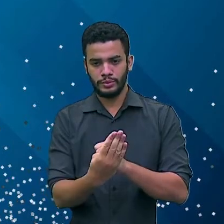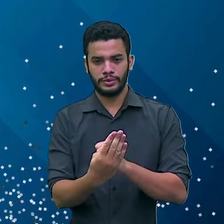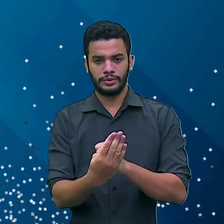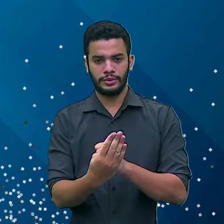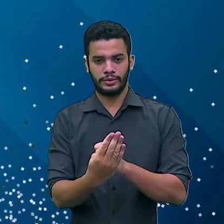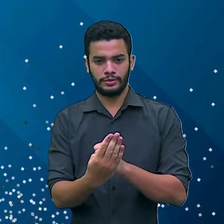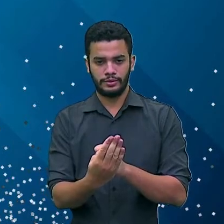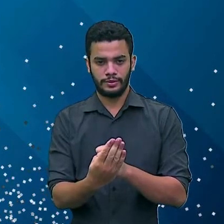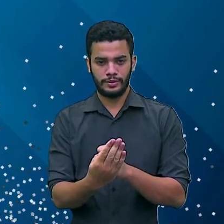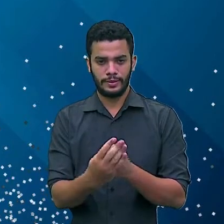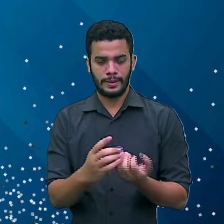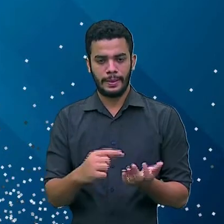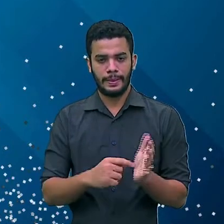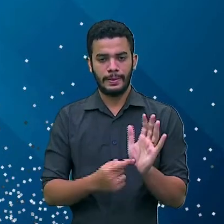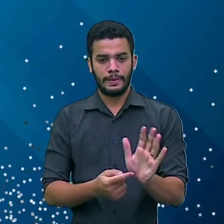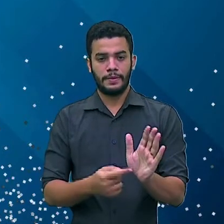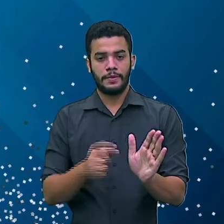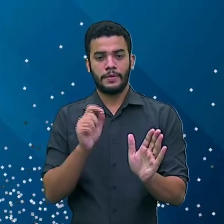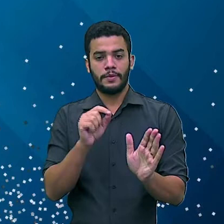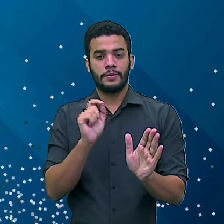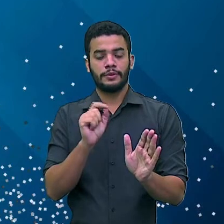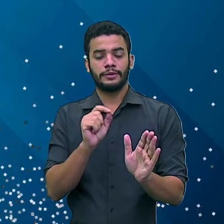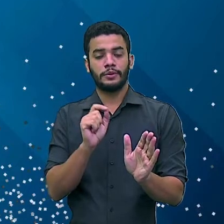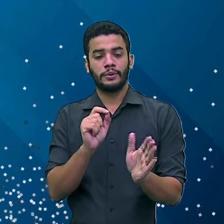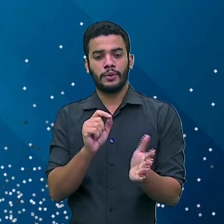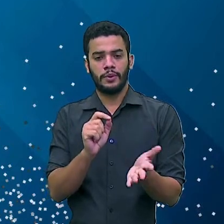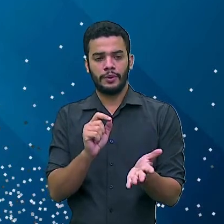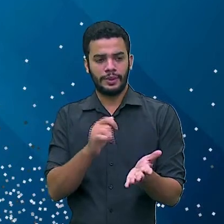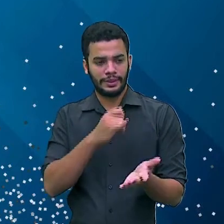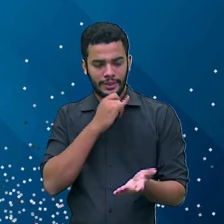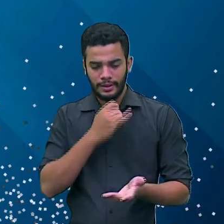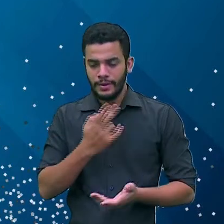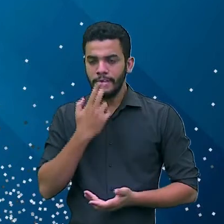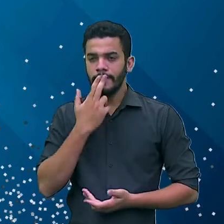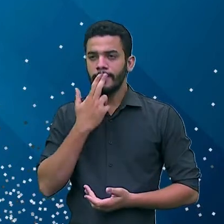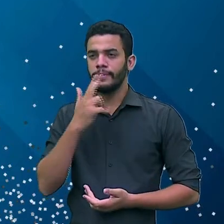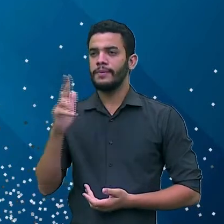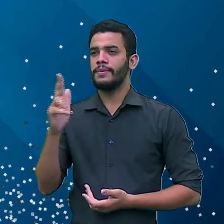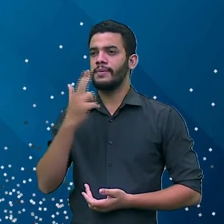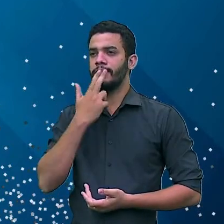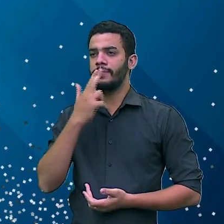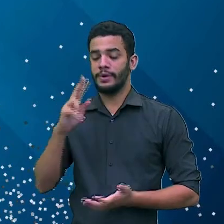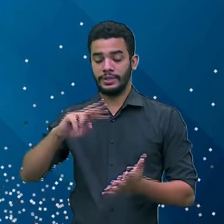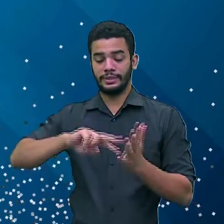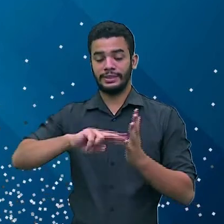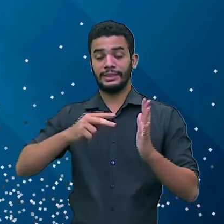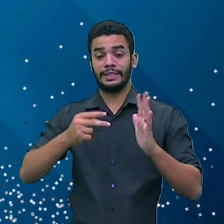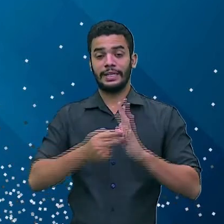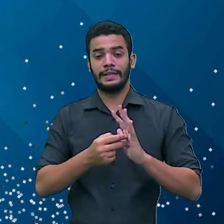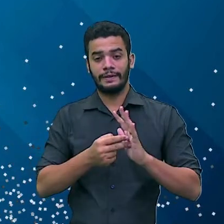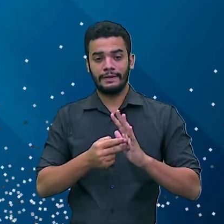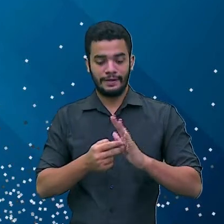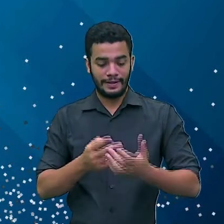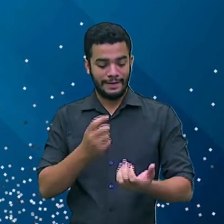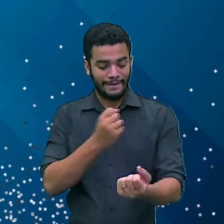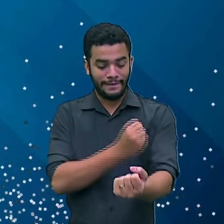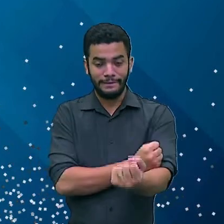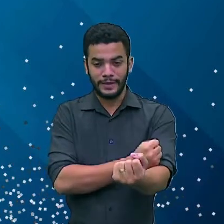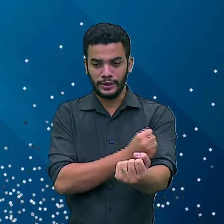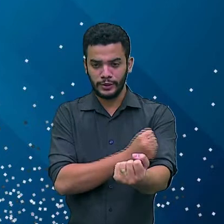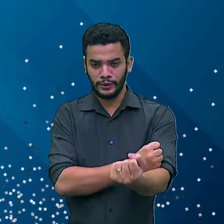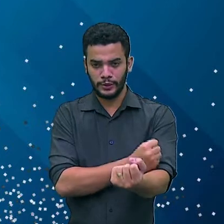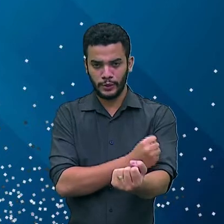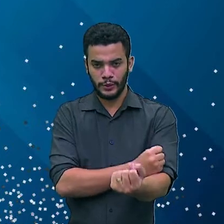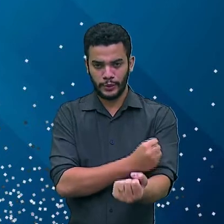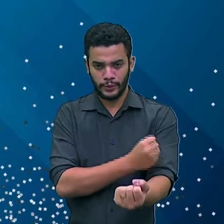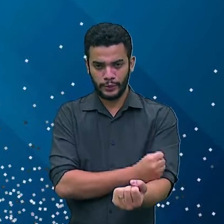também? Sim, pode. Fumar é um vício. Percebam que esse vício aqui, ele tem justamente a intenção de